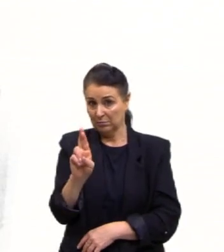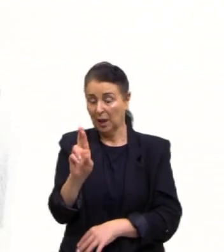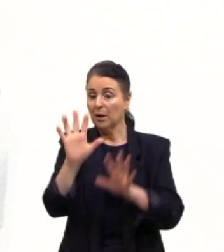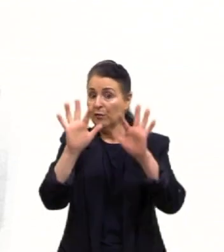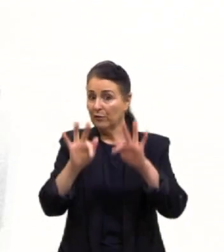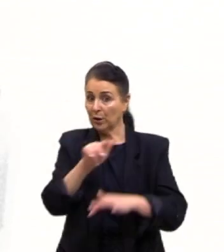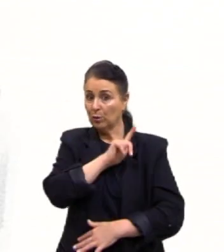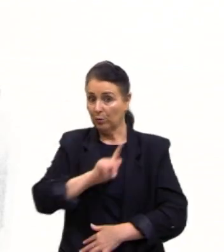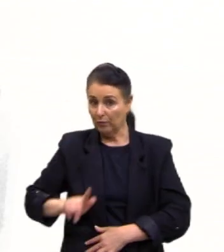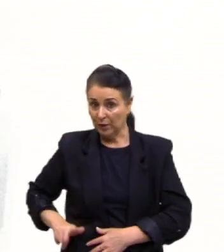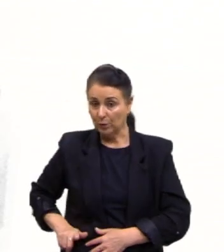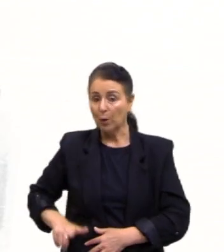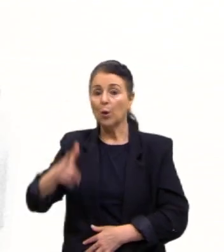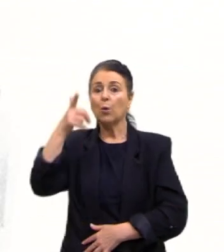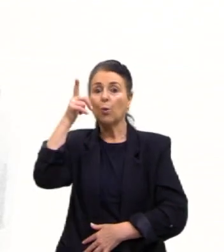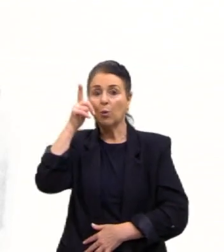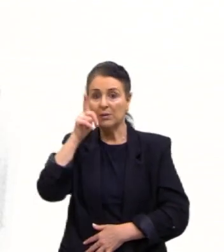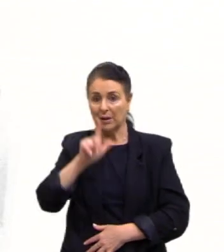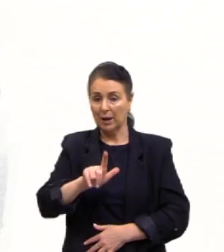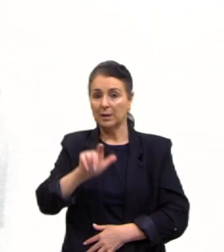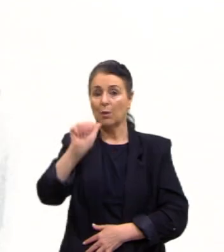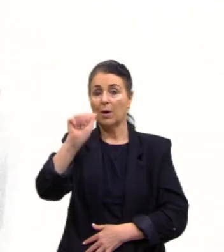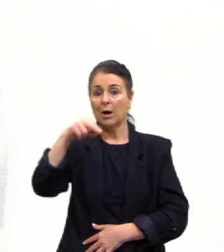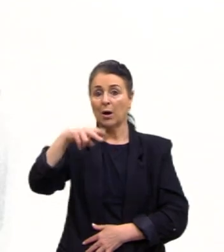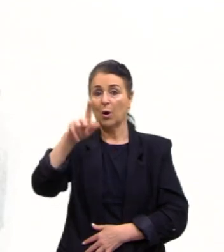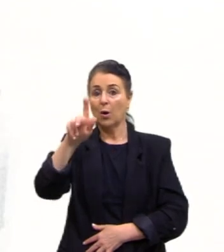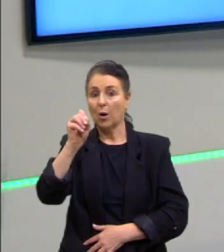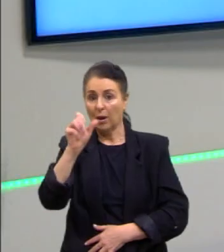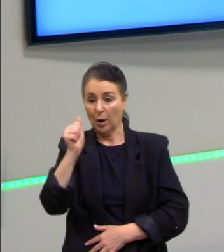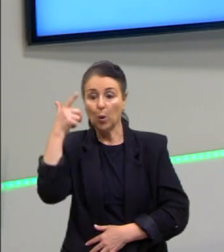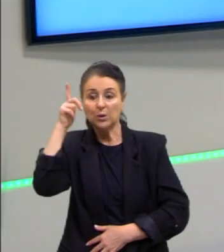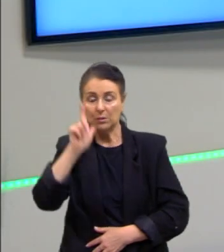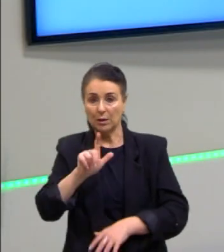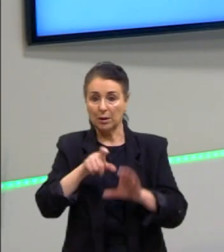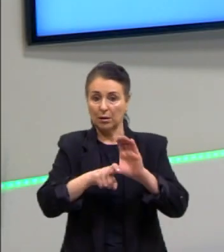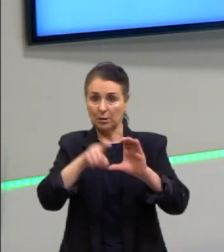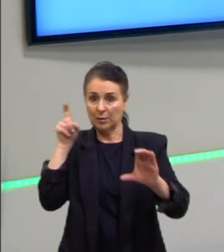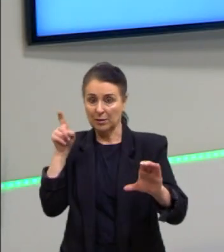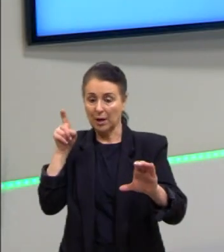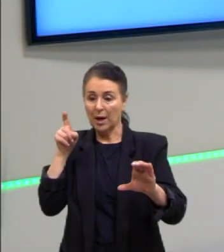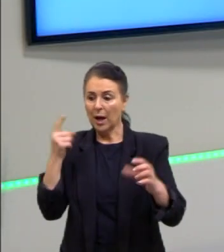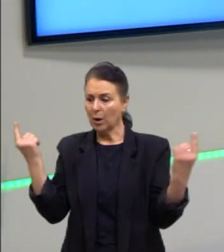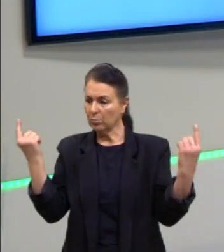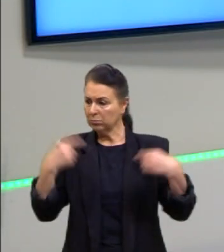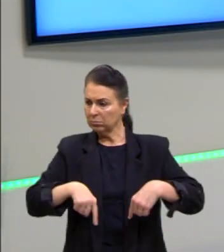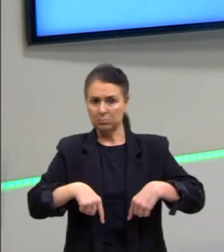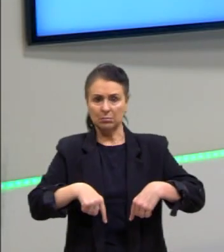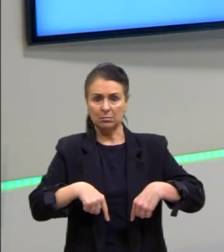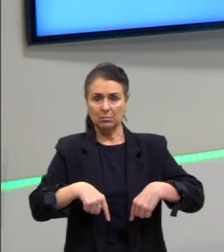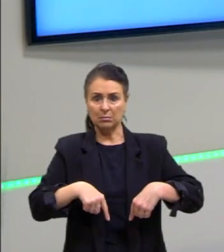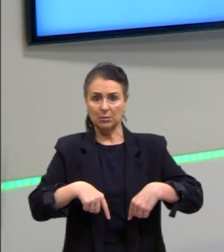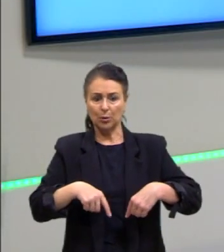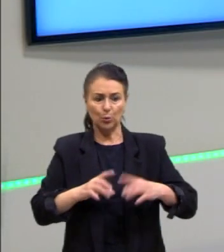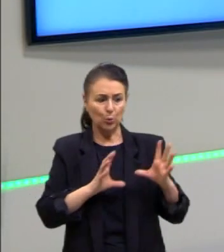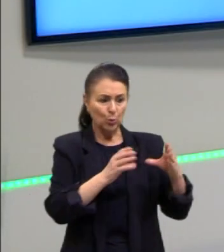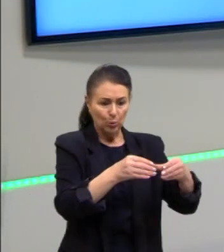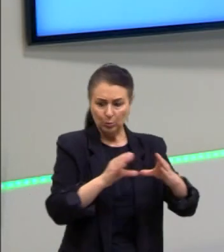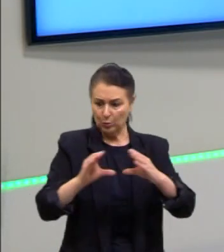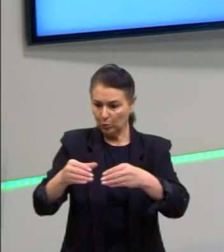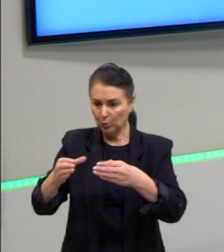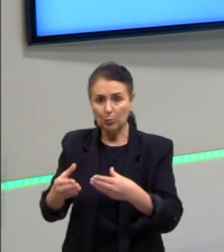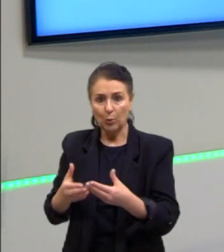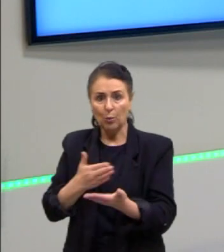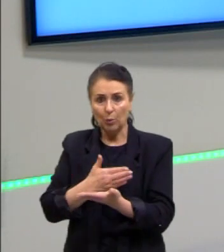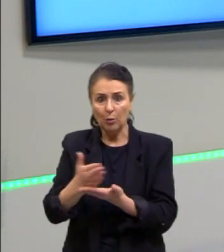eles conseguem a sua independência só que Angola começa a ser disputada por diversos grupos né então